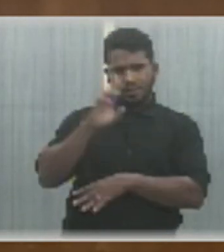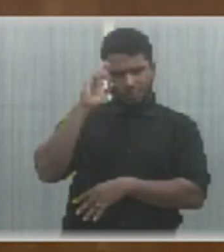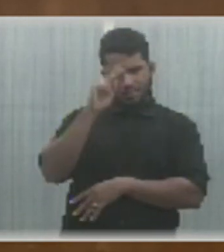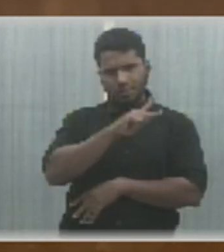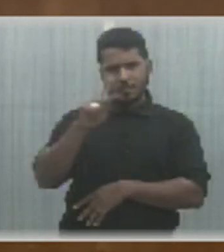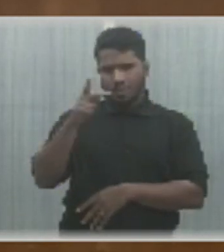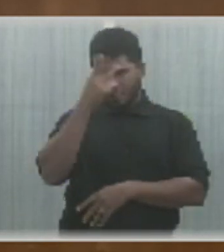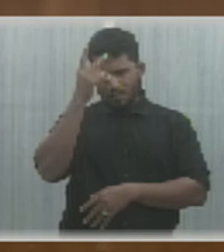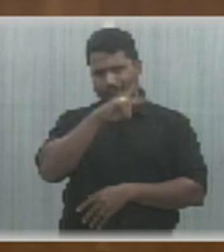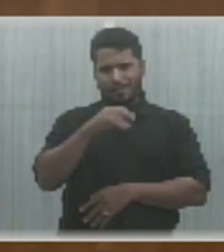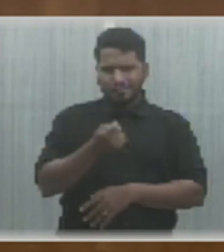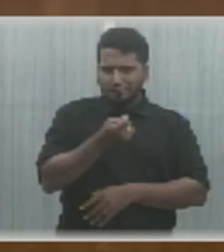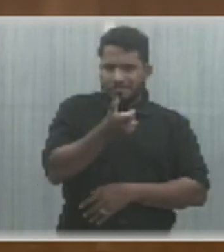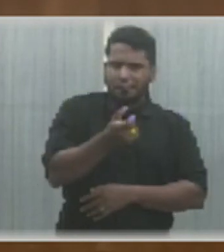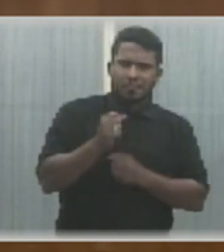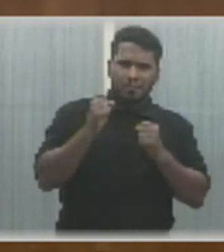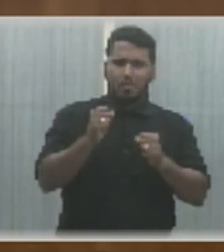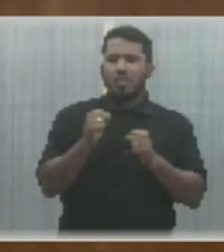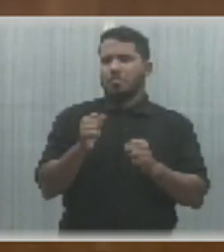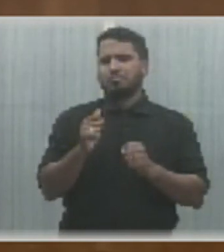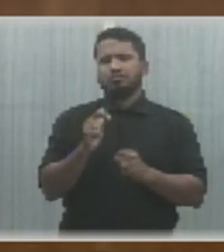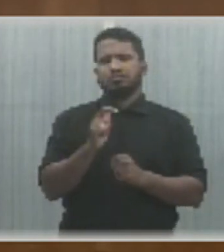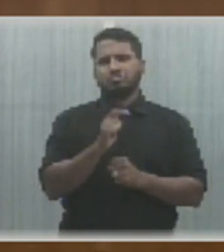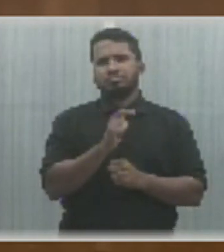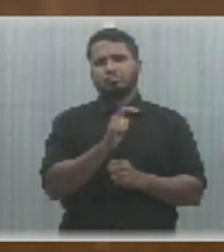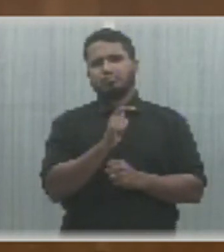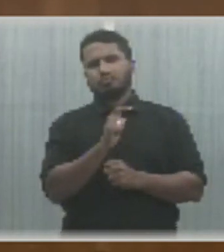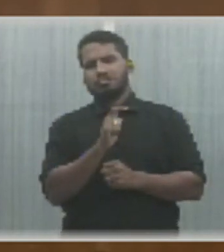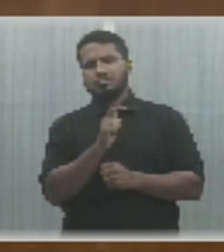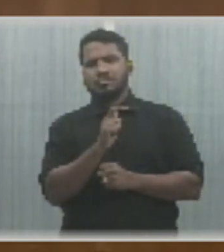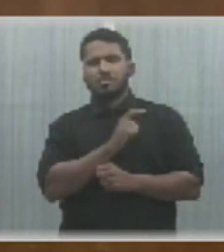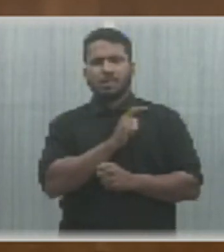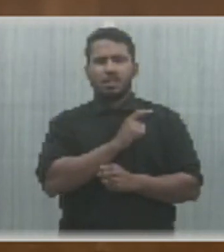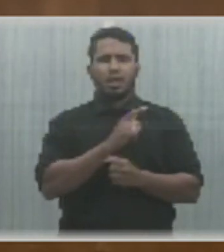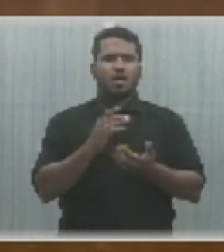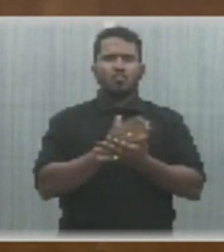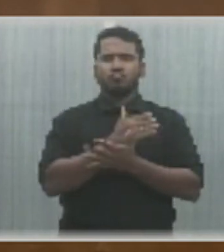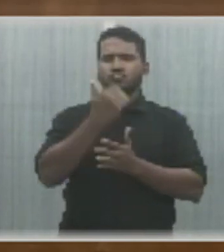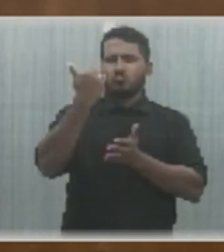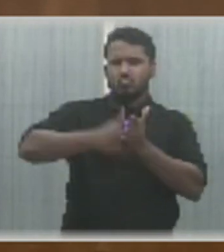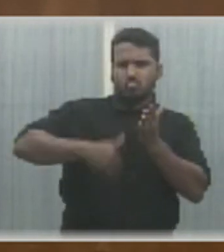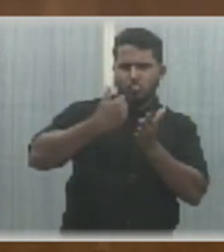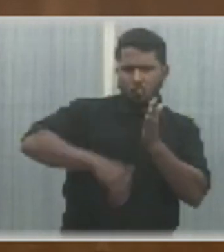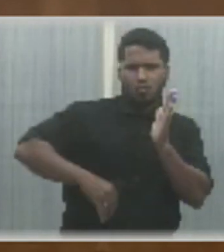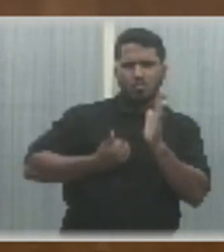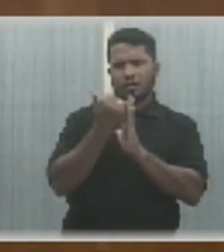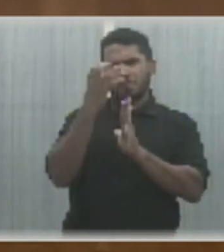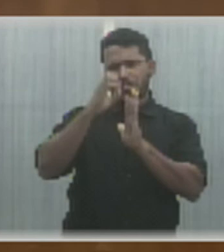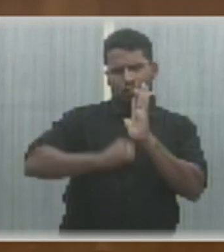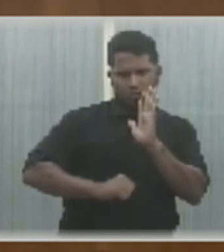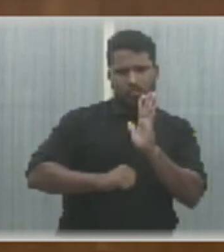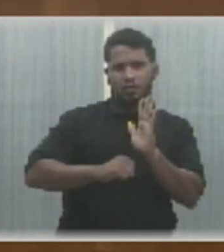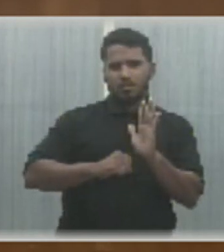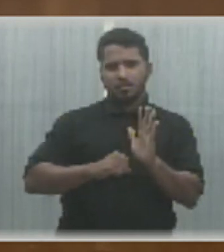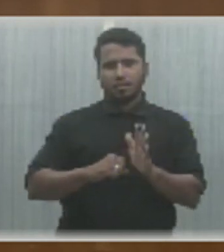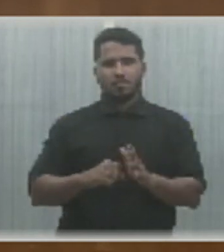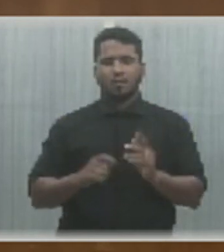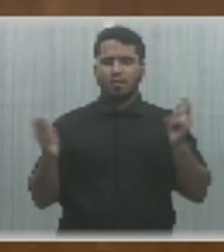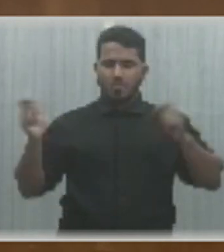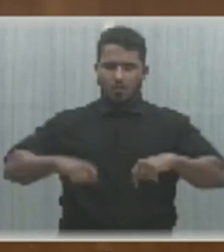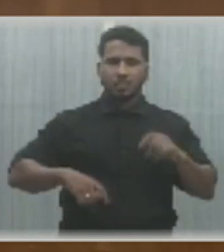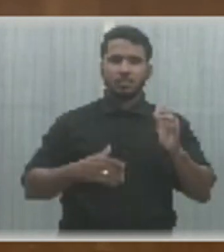os doadores poderão obter benefícios fiscais ou tributários. Então, aquelas doações poderão